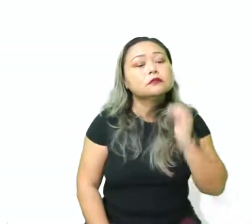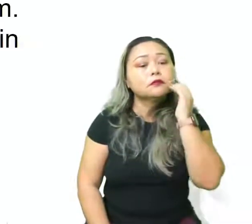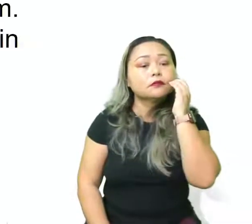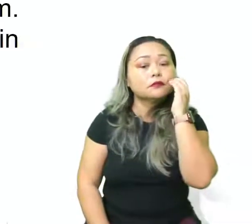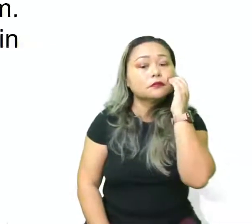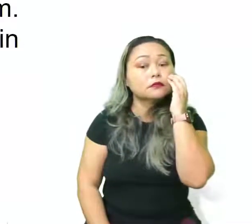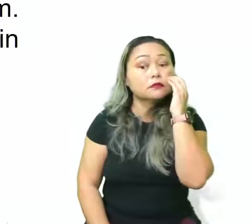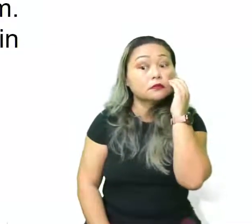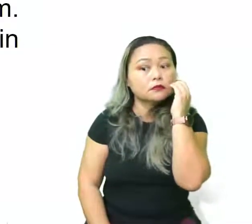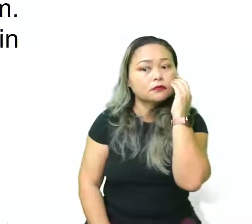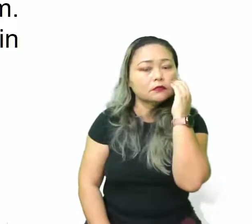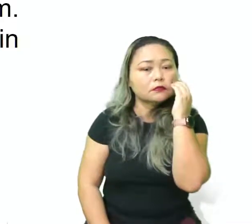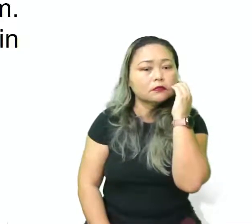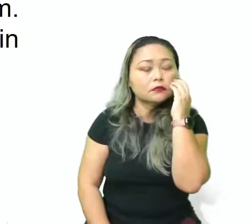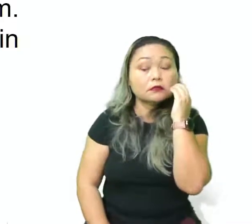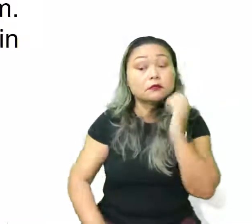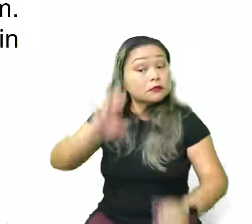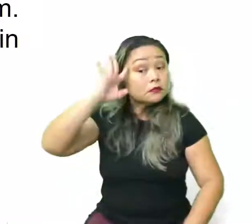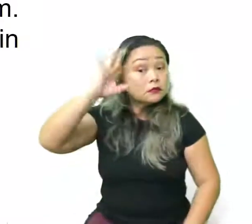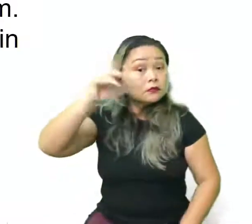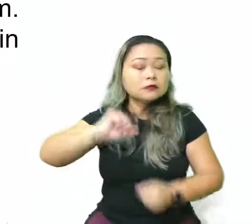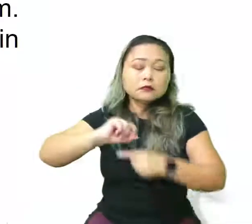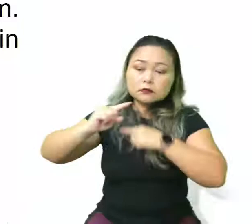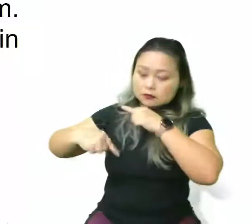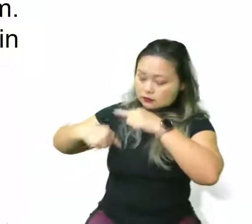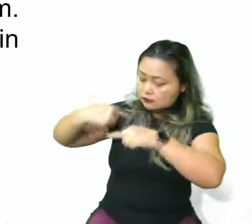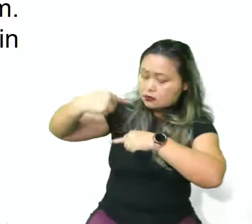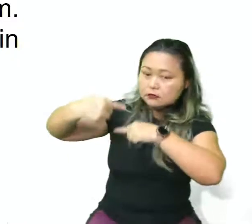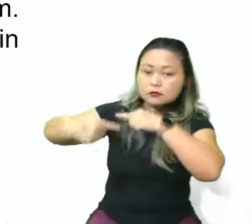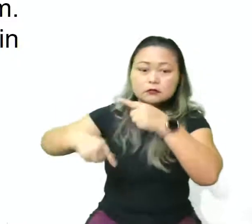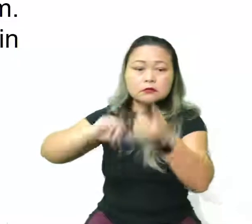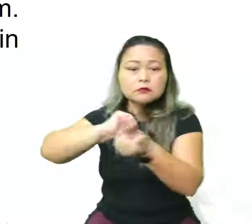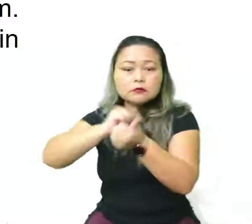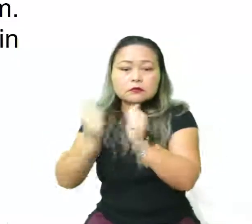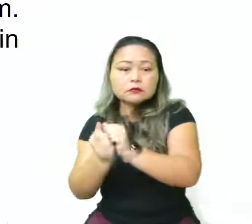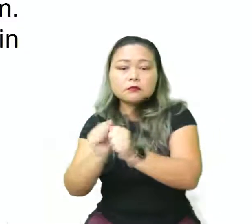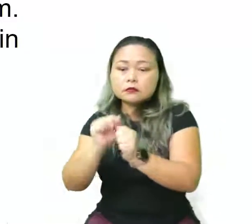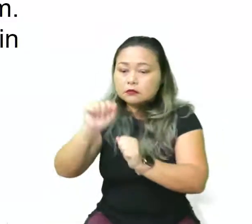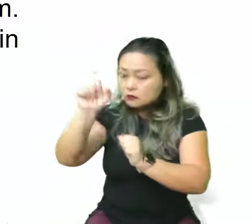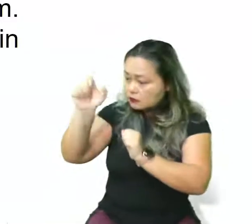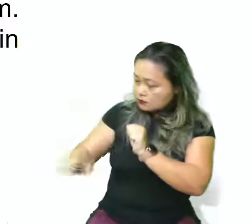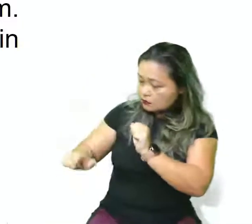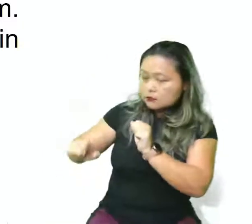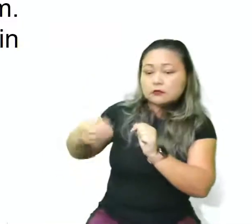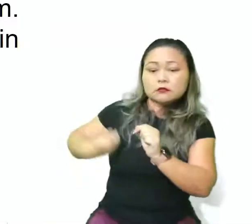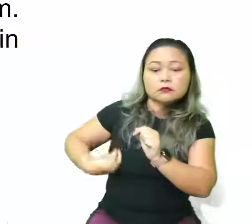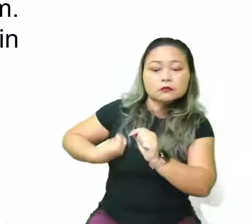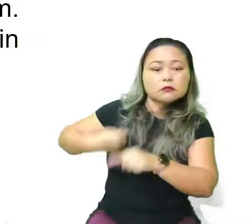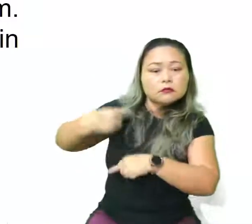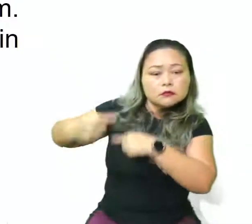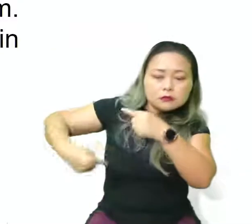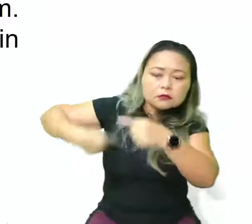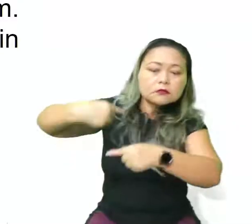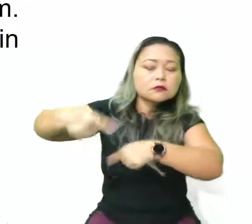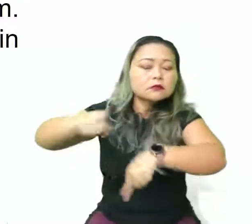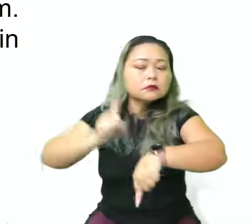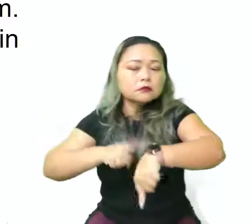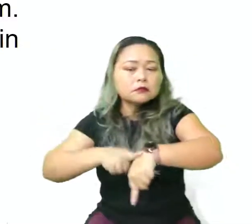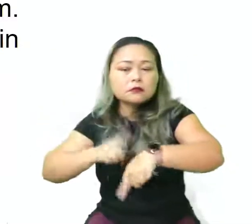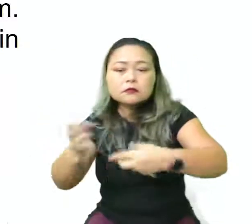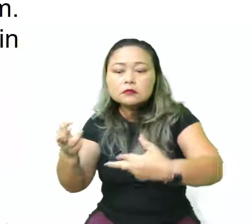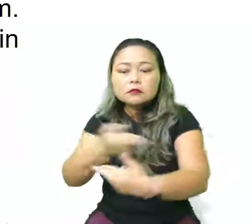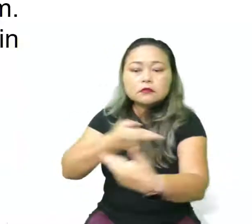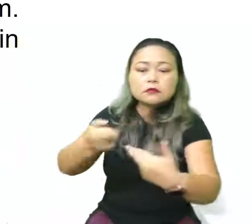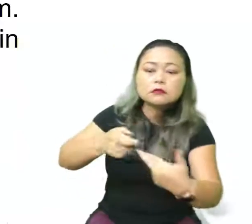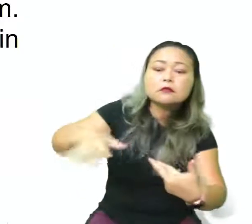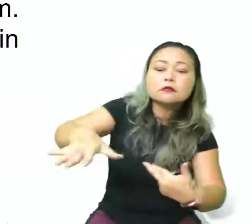Opa, pulei. A teoria evolucionista explica as alterações sofridas pelos seres vivos ao longo do tempo e a sua relação com o